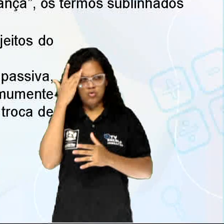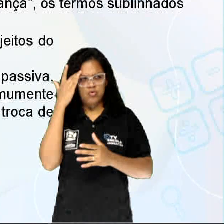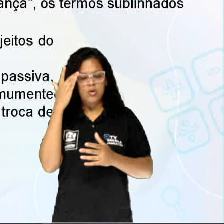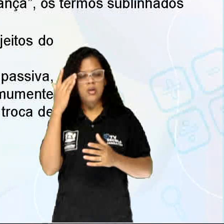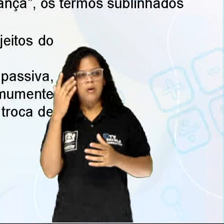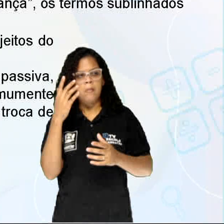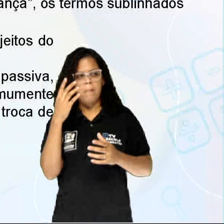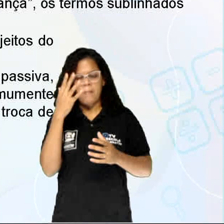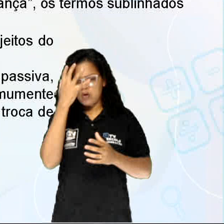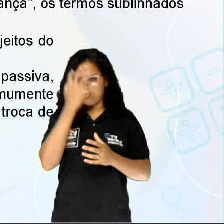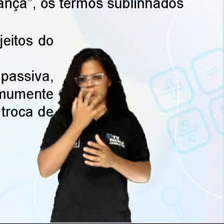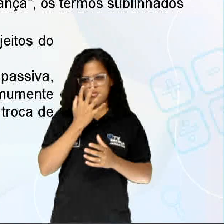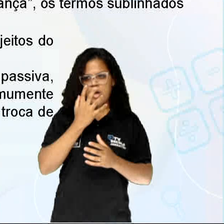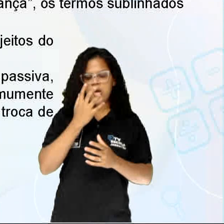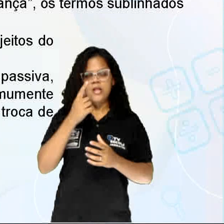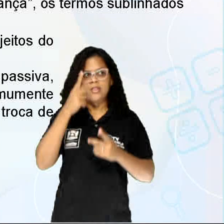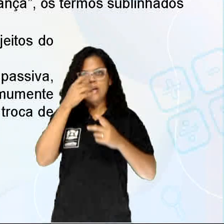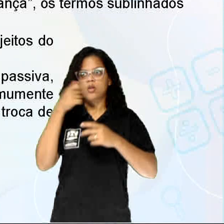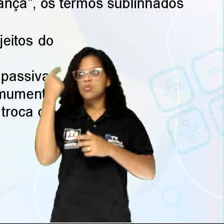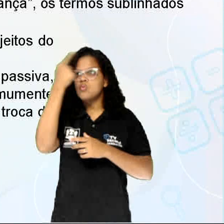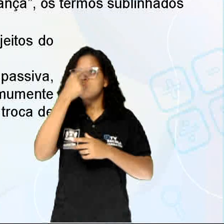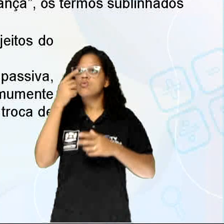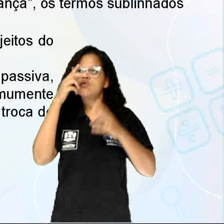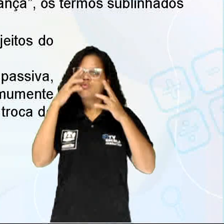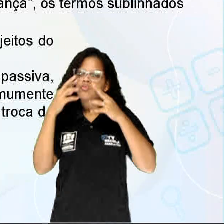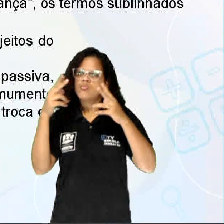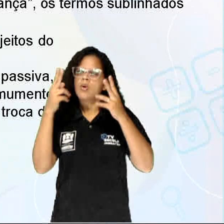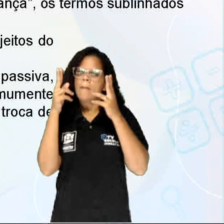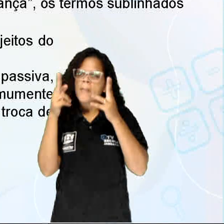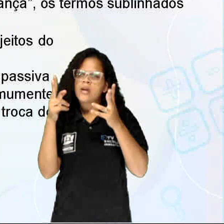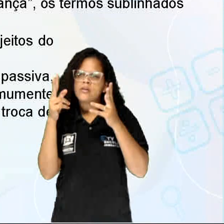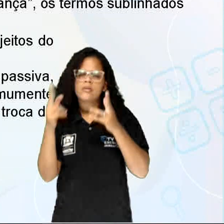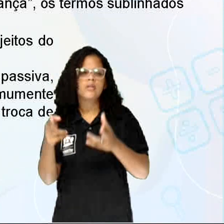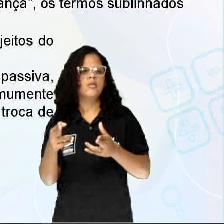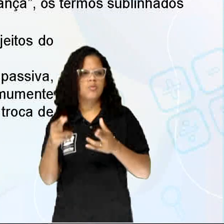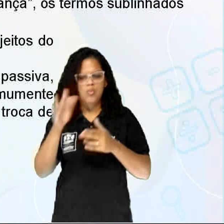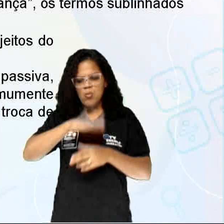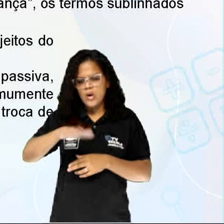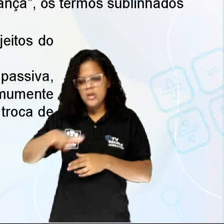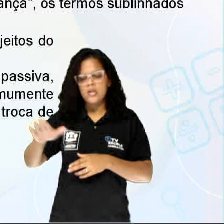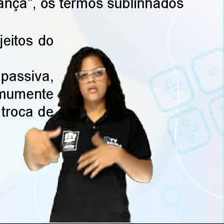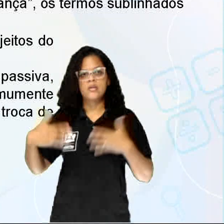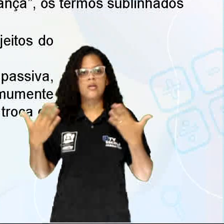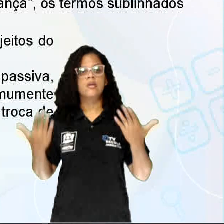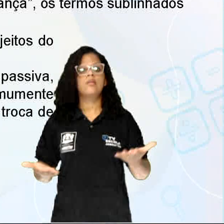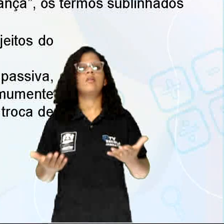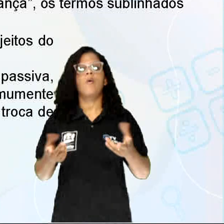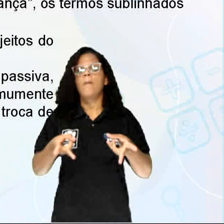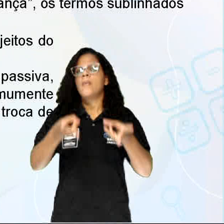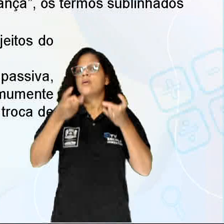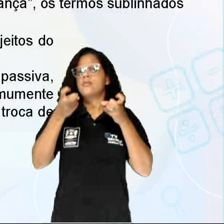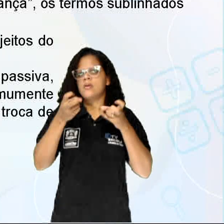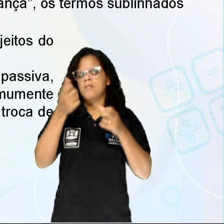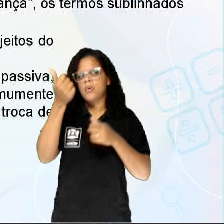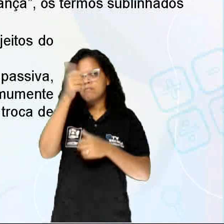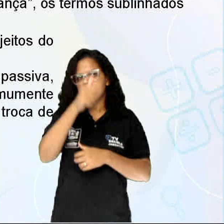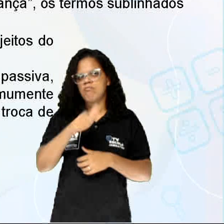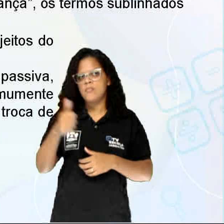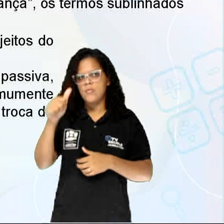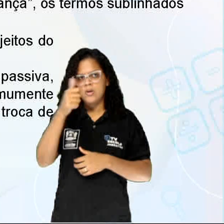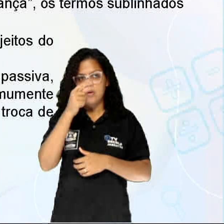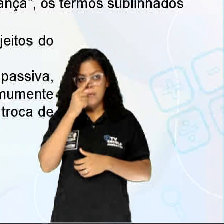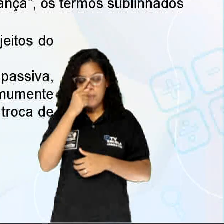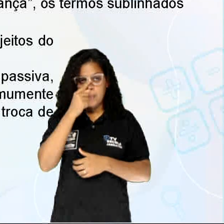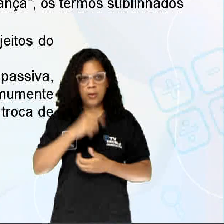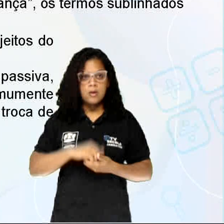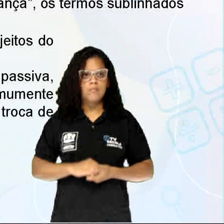criança. Sobre o texto 5, vejamos a questão. Acerca dos gêneros textuais, classes de palavras